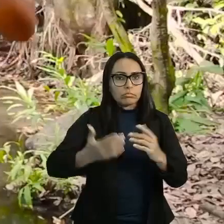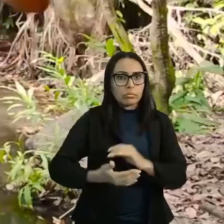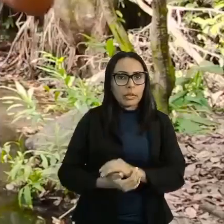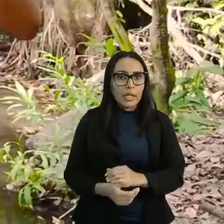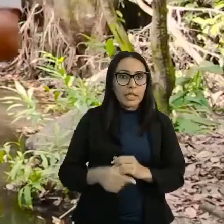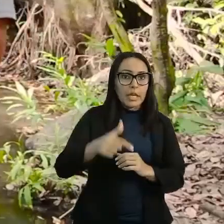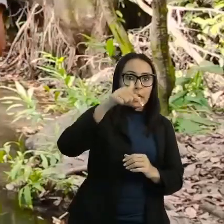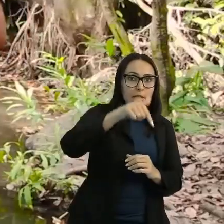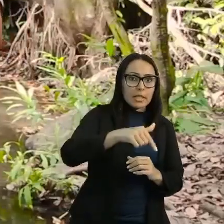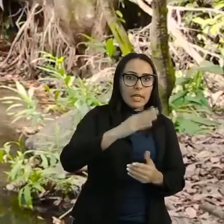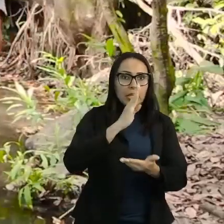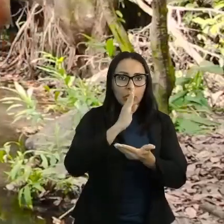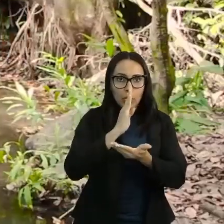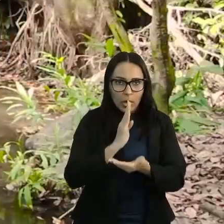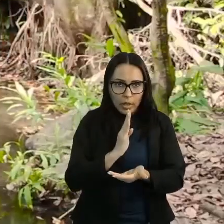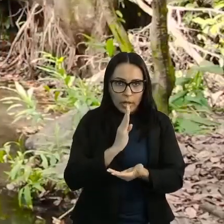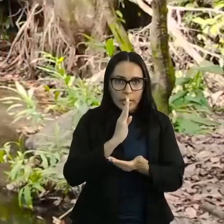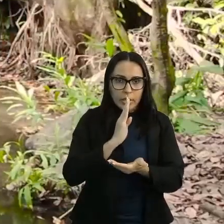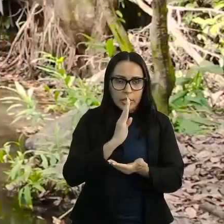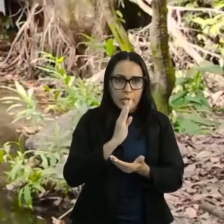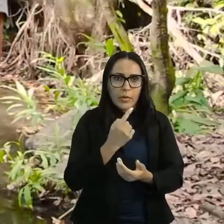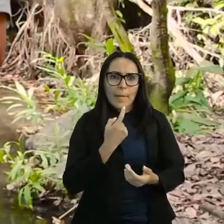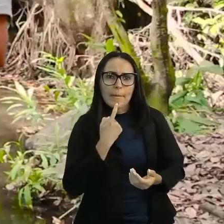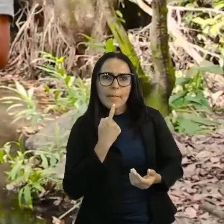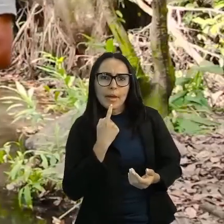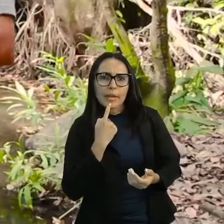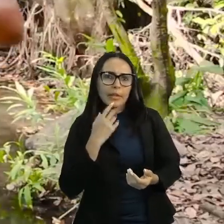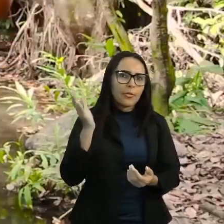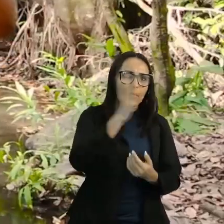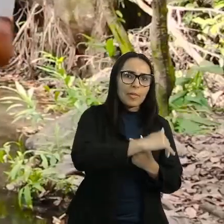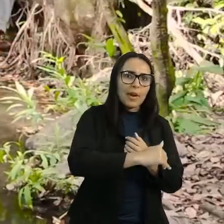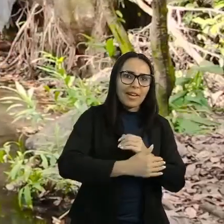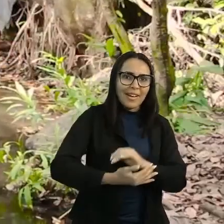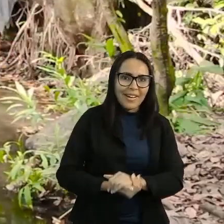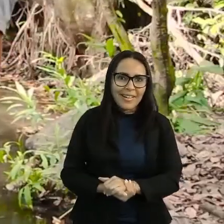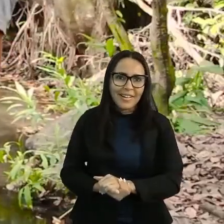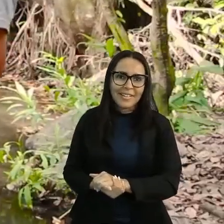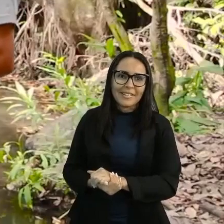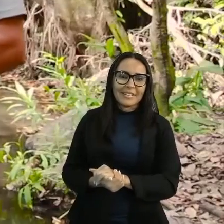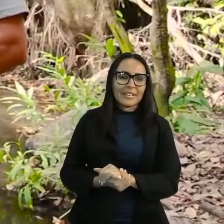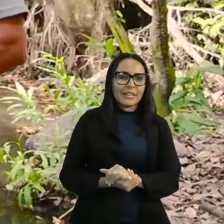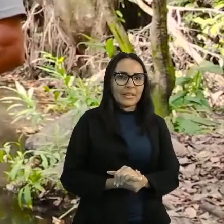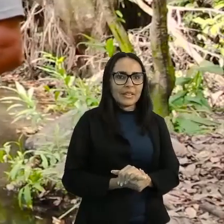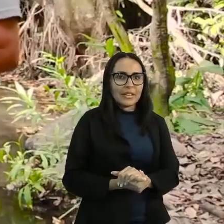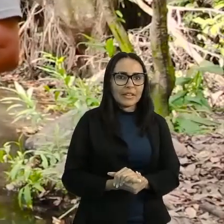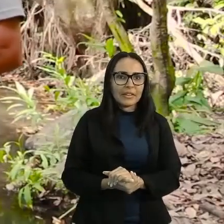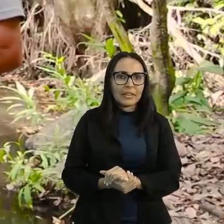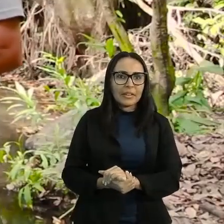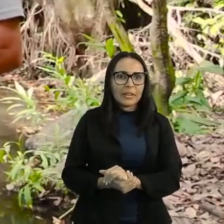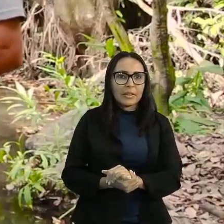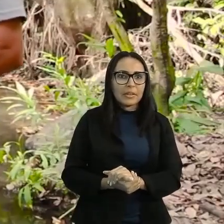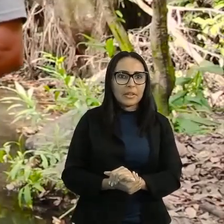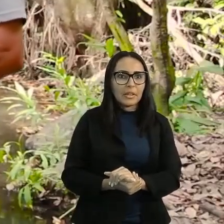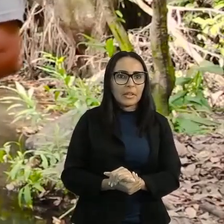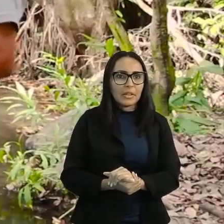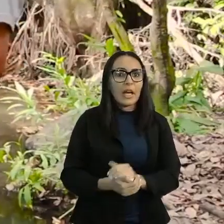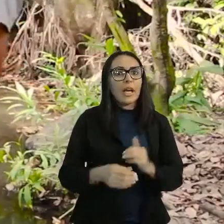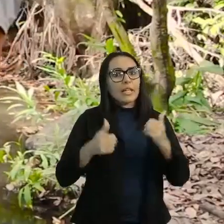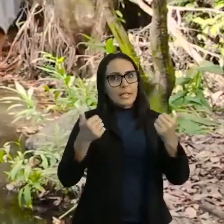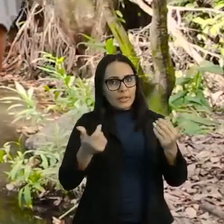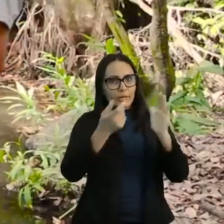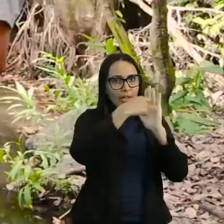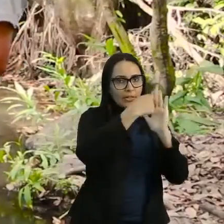restaurante, à lanchonete e tudo mais que funciona aqui, que isso possa ser assim, possa suprir a necessidade de sustentabilidade das pessoas